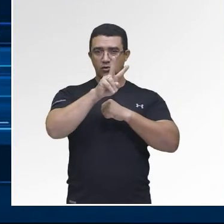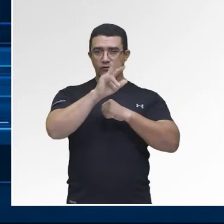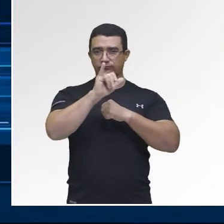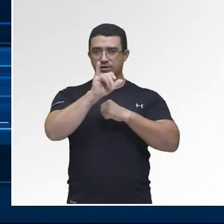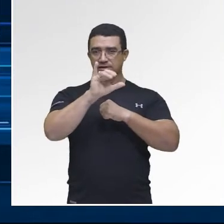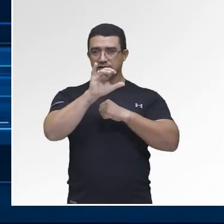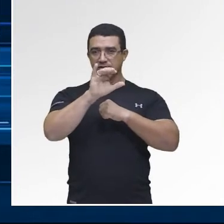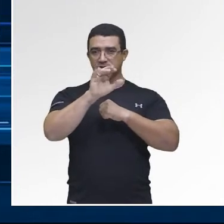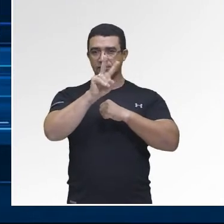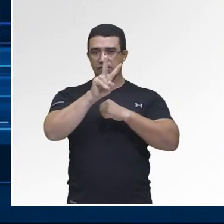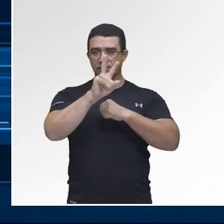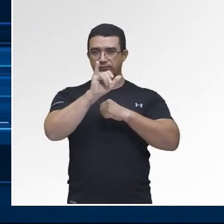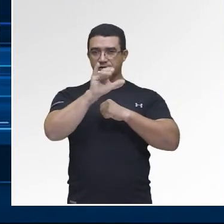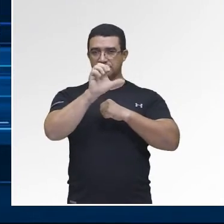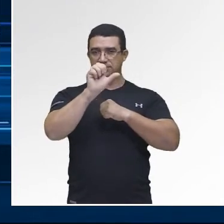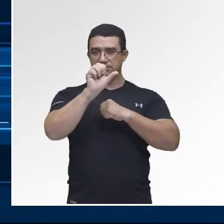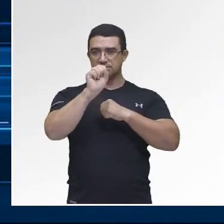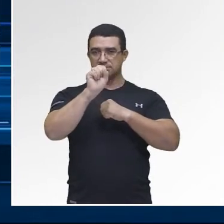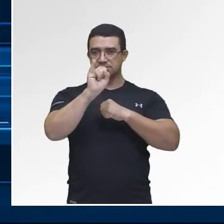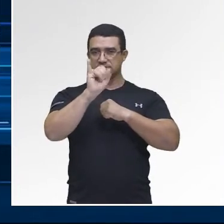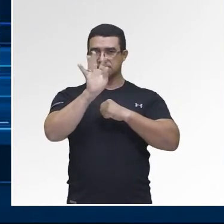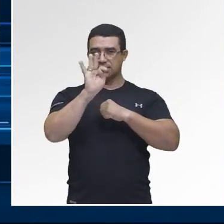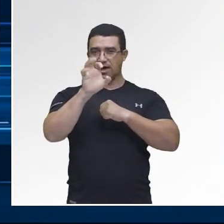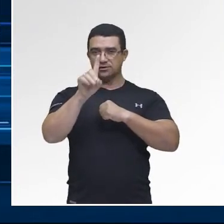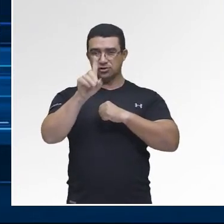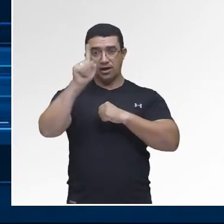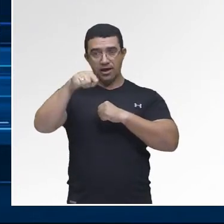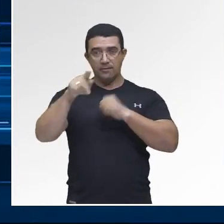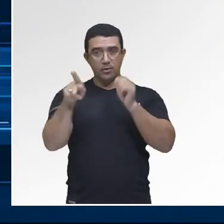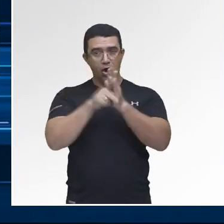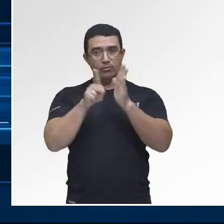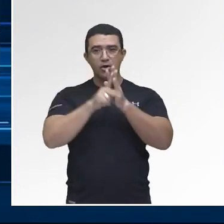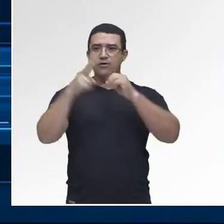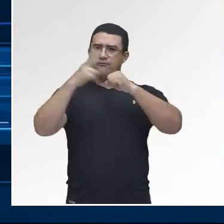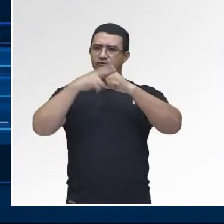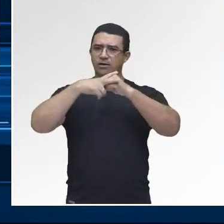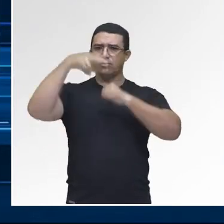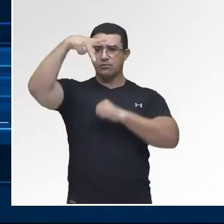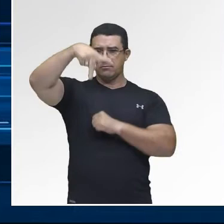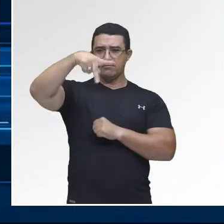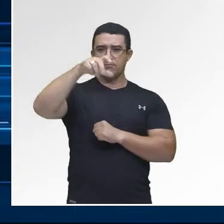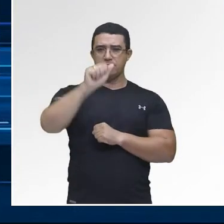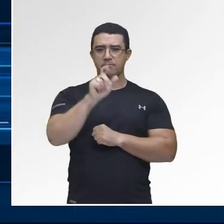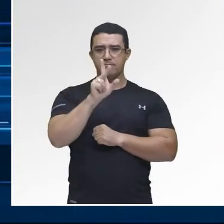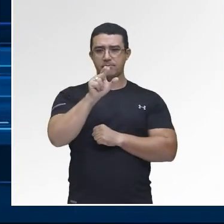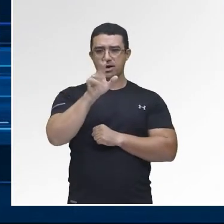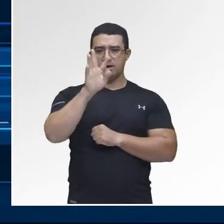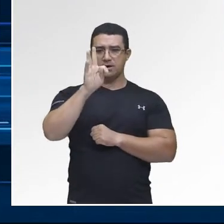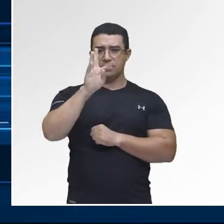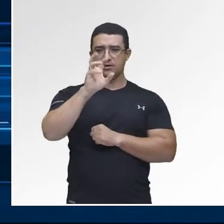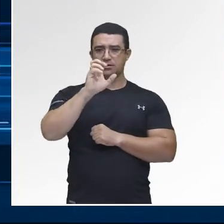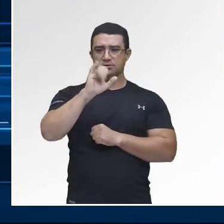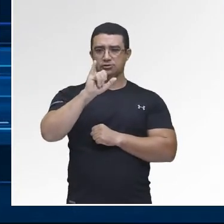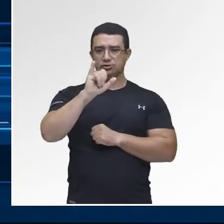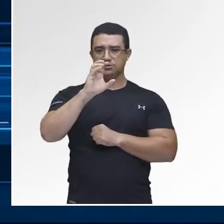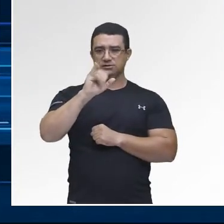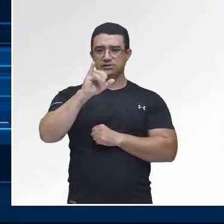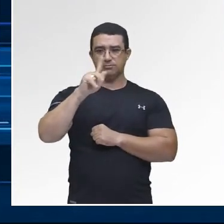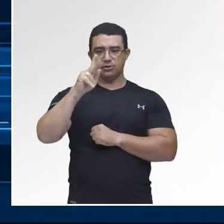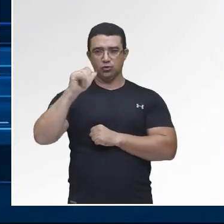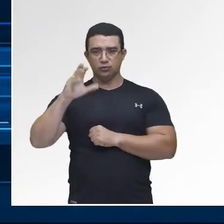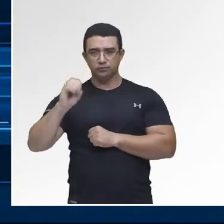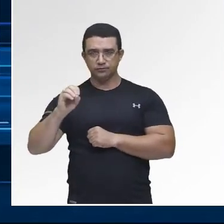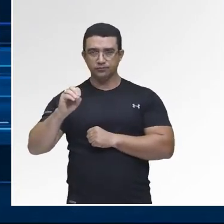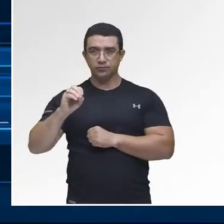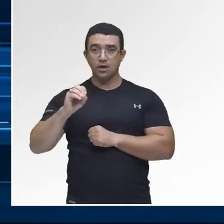gente fala, né, numa velocidade normal, então ele vai ficar visited, visited. I have not visited Portugal. Agora vai mudar